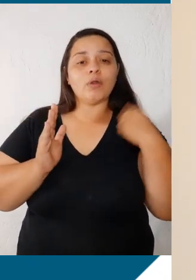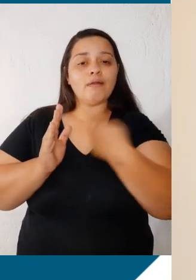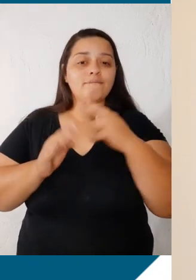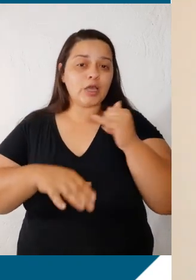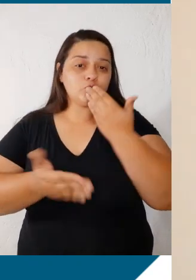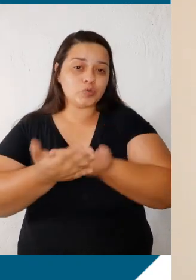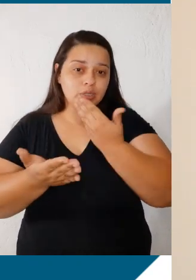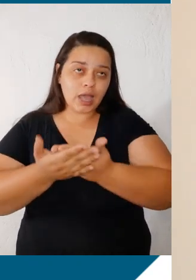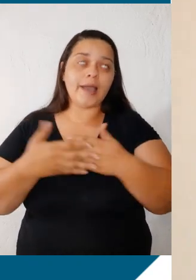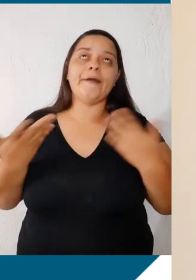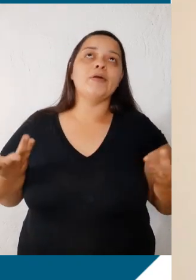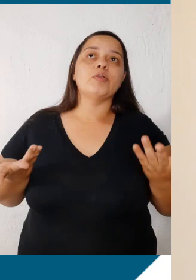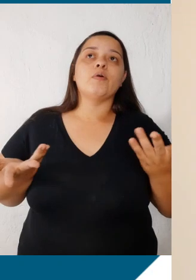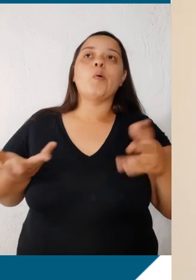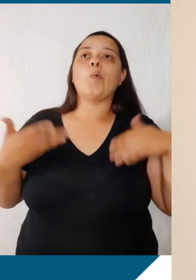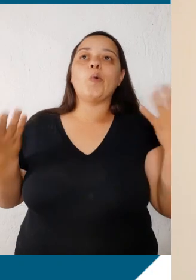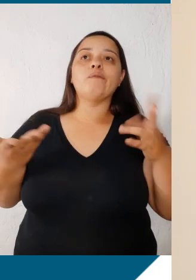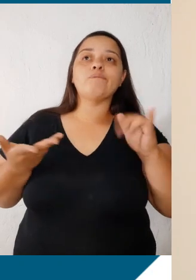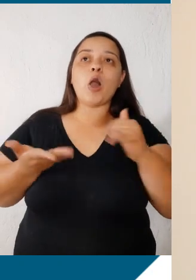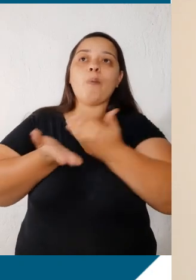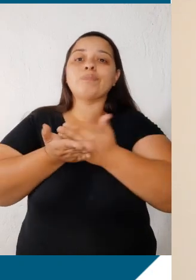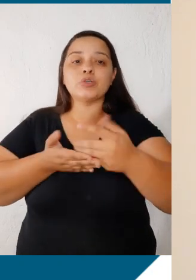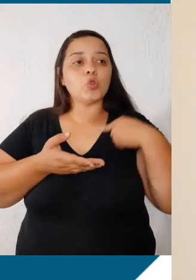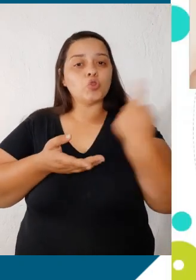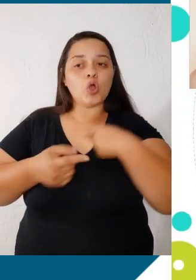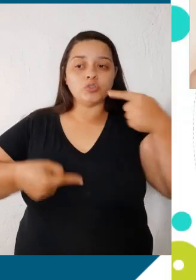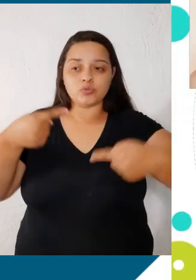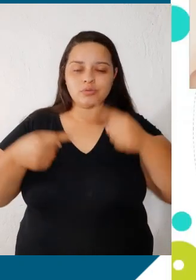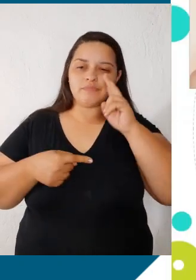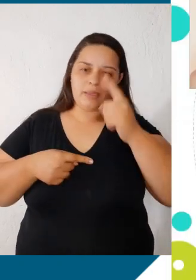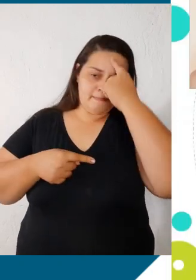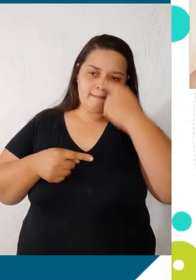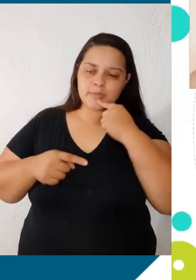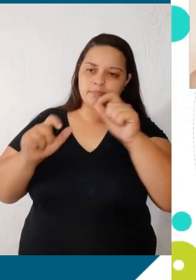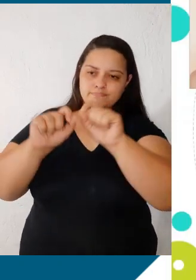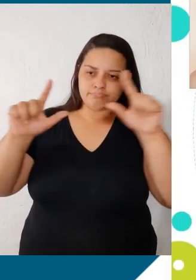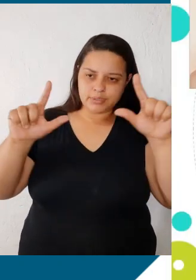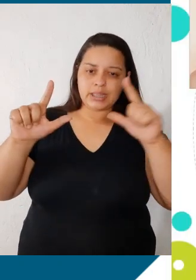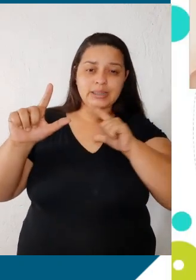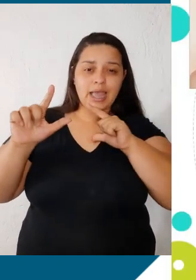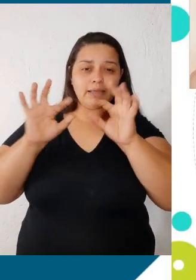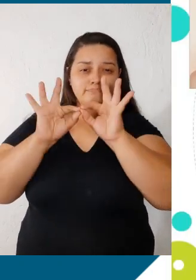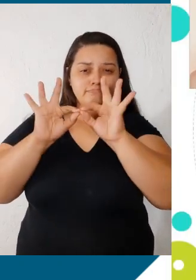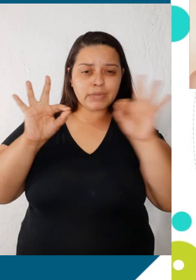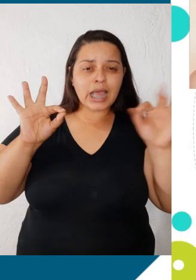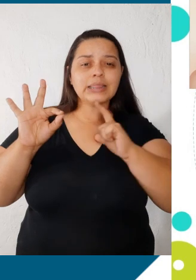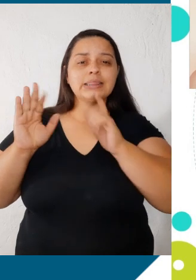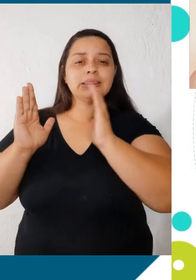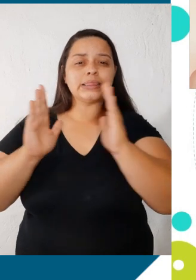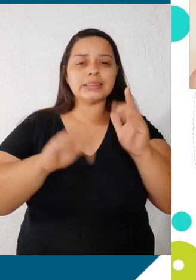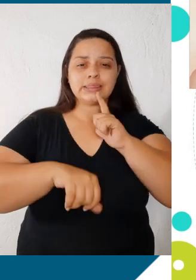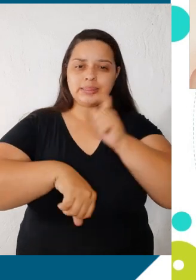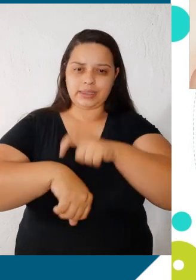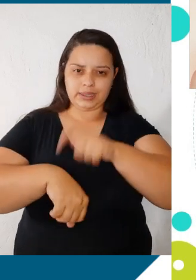estudar? Quando a gente vai começar as nossas discussões? Nessa imagem, você visualiza uma linha do tempo tradicional,